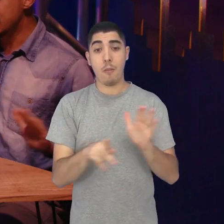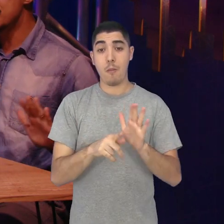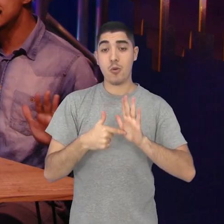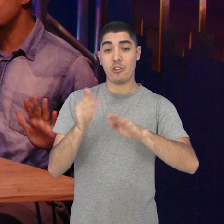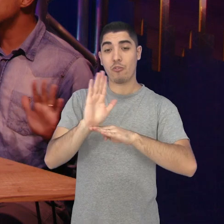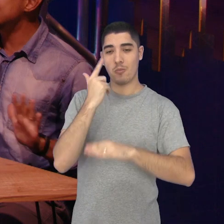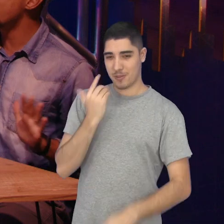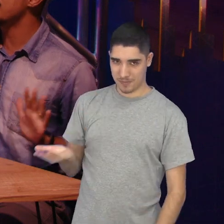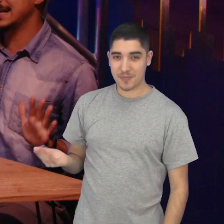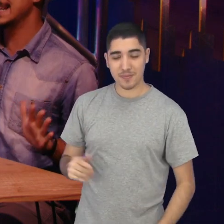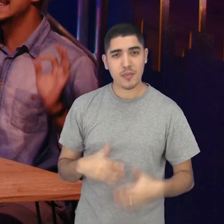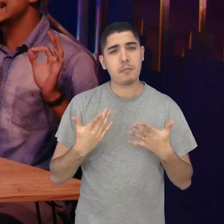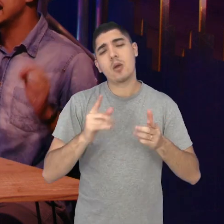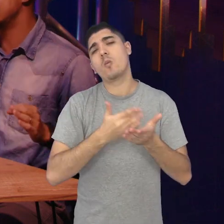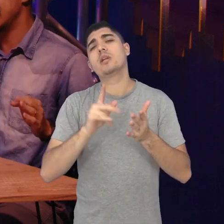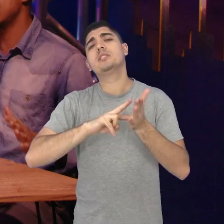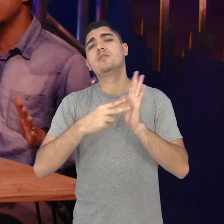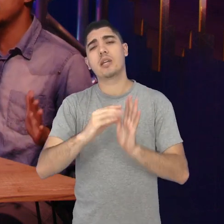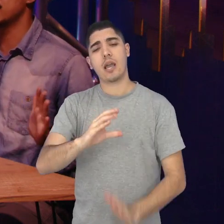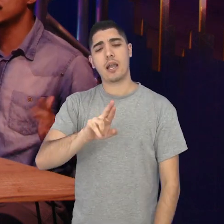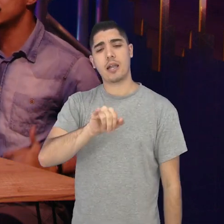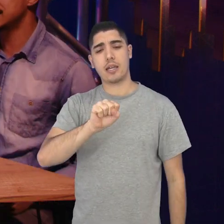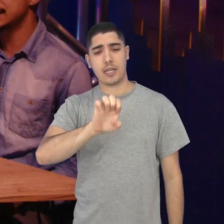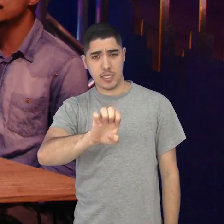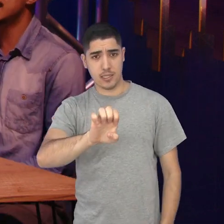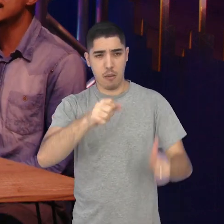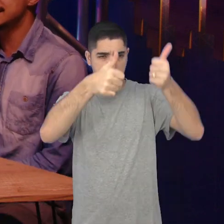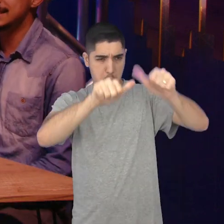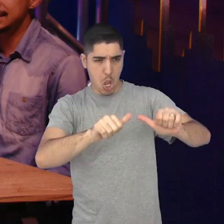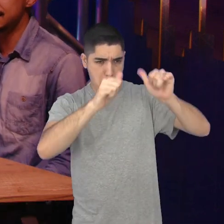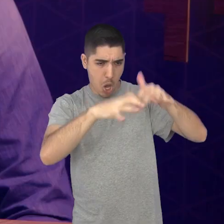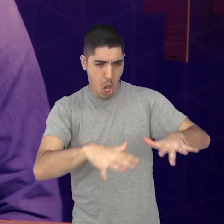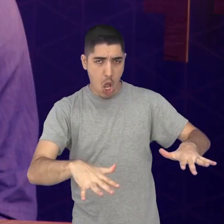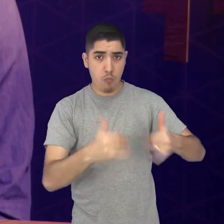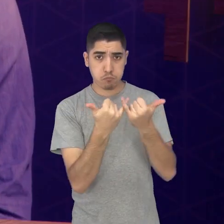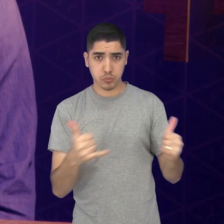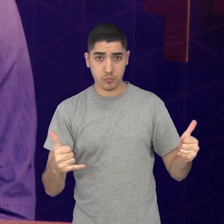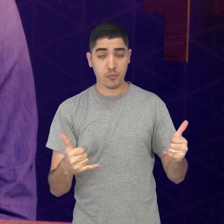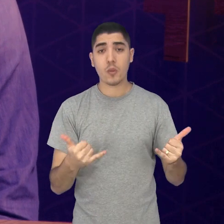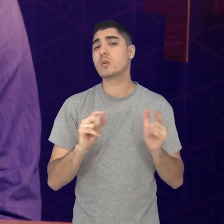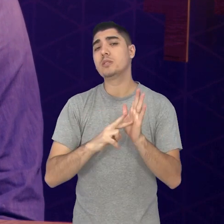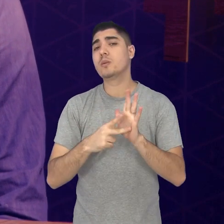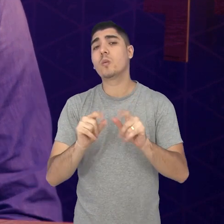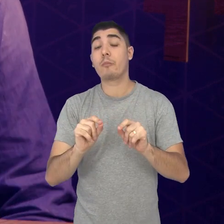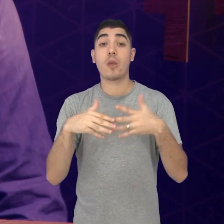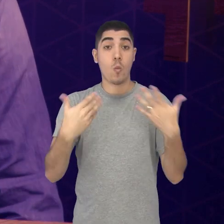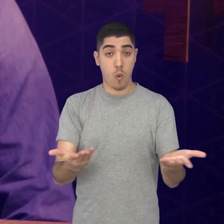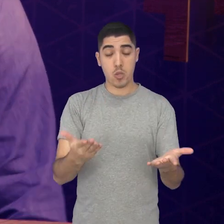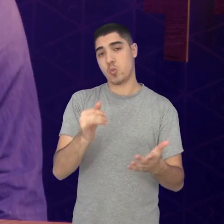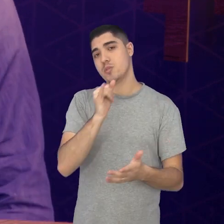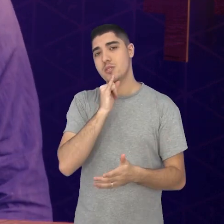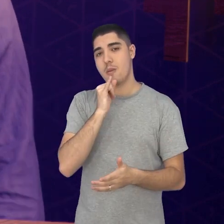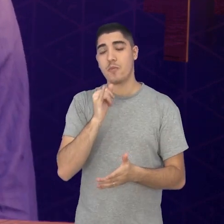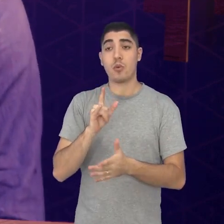para começar, o que é uma crise energética aí para você de casa? Uma crise energética é quando tem uma